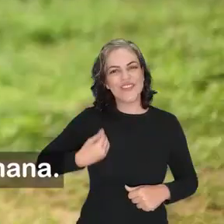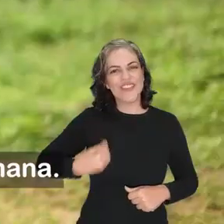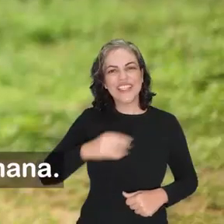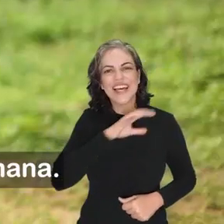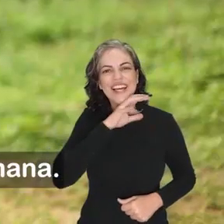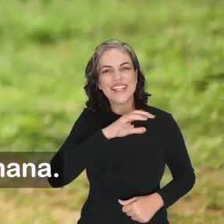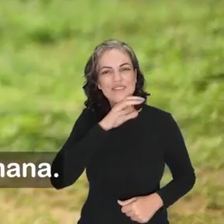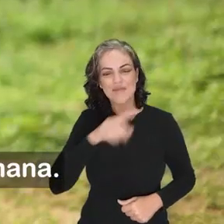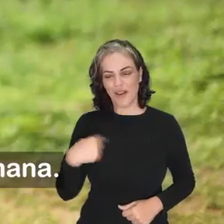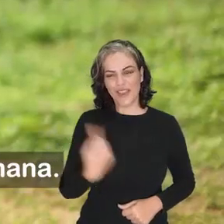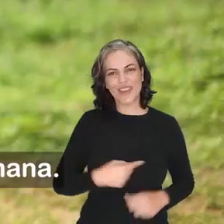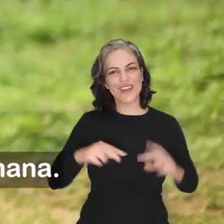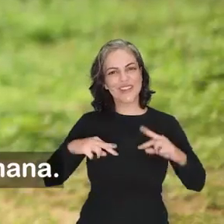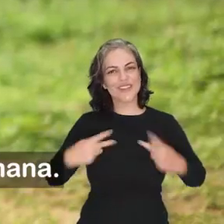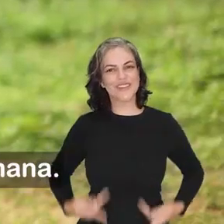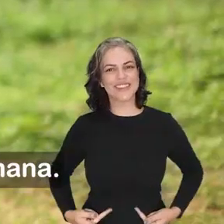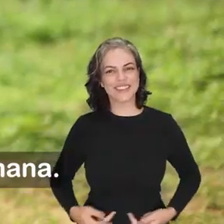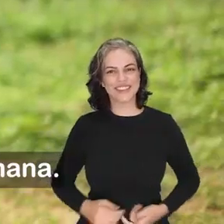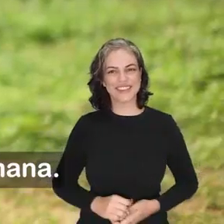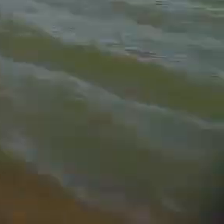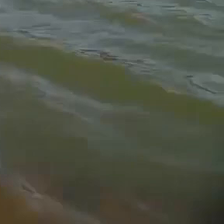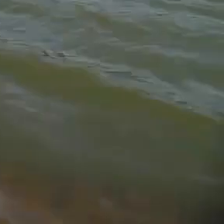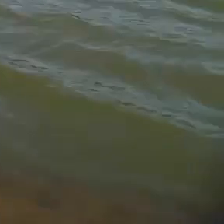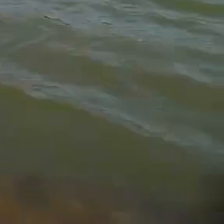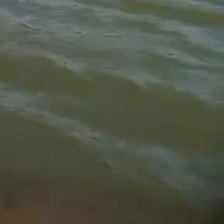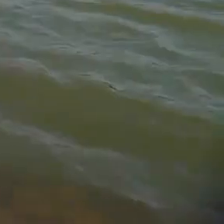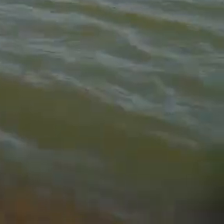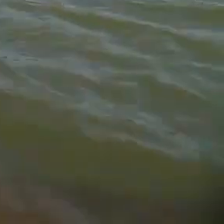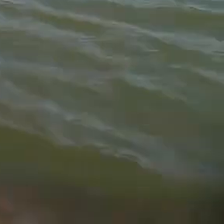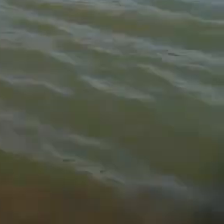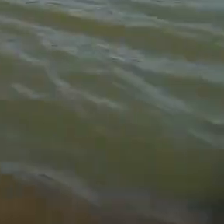sobrevivência dos animais e da pessoa humana.